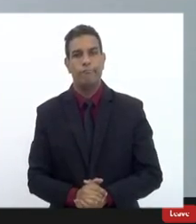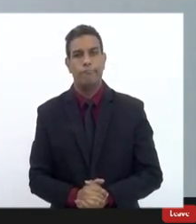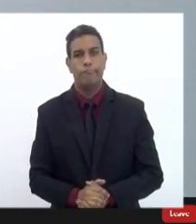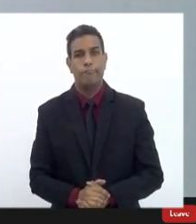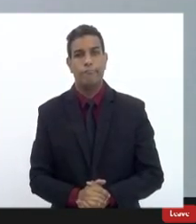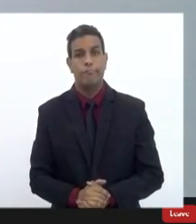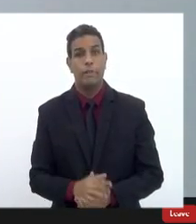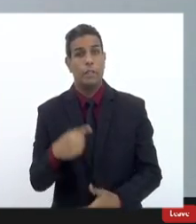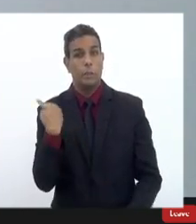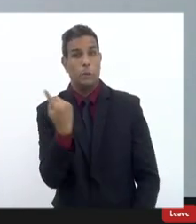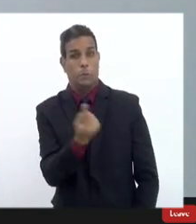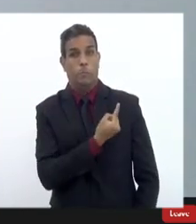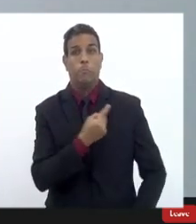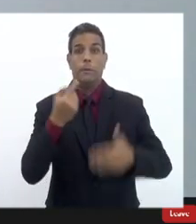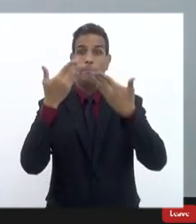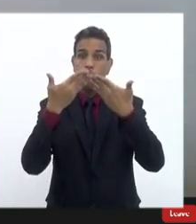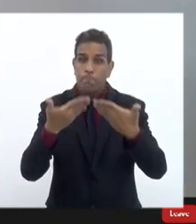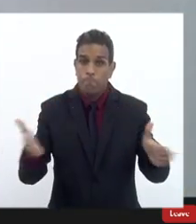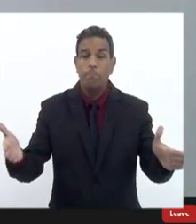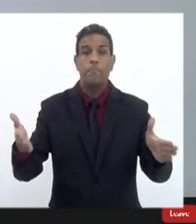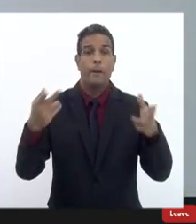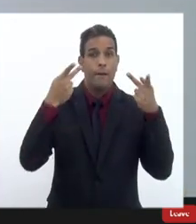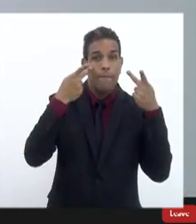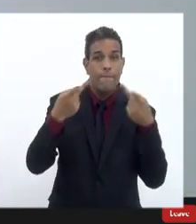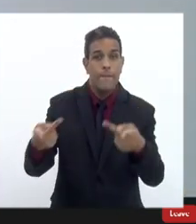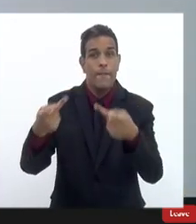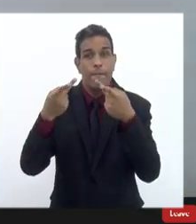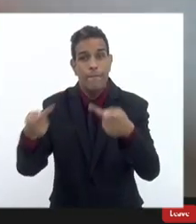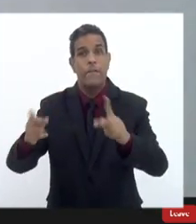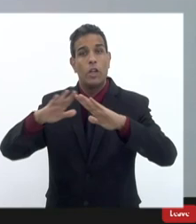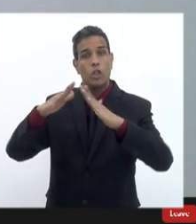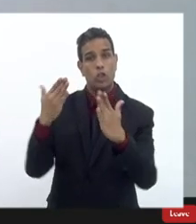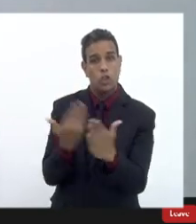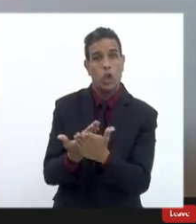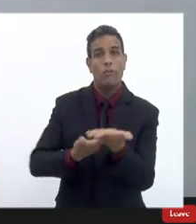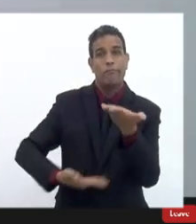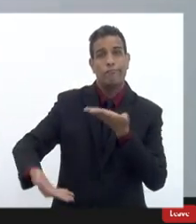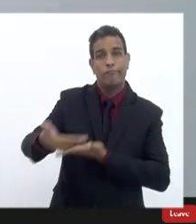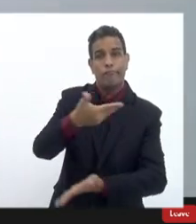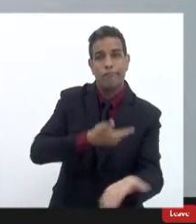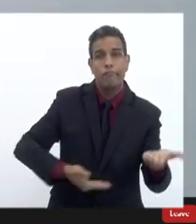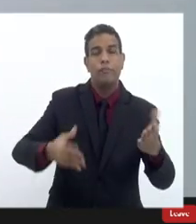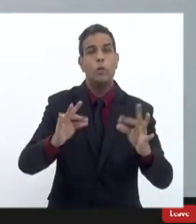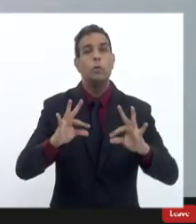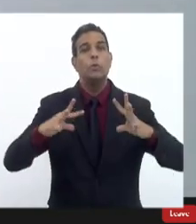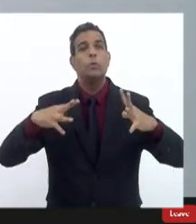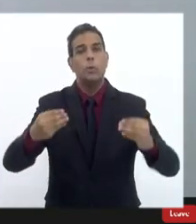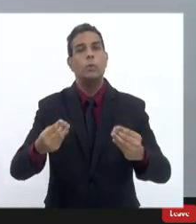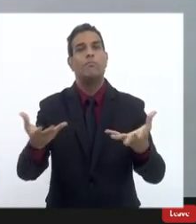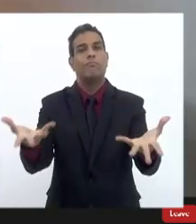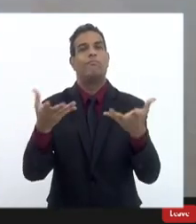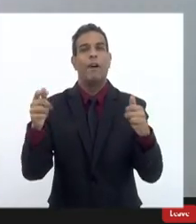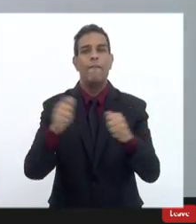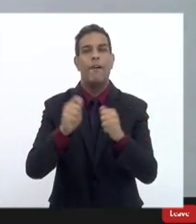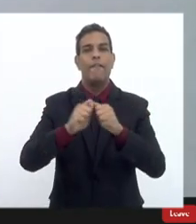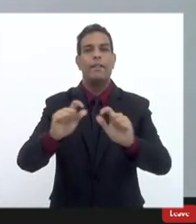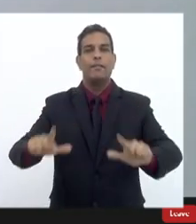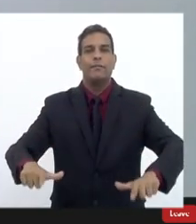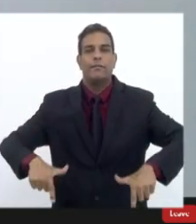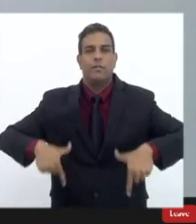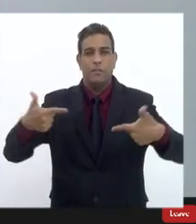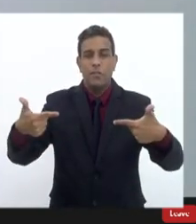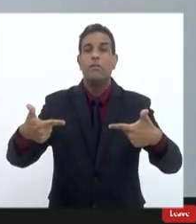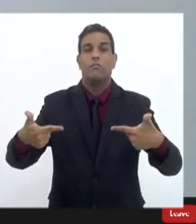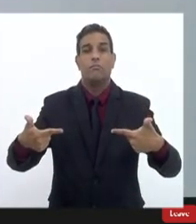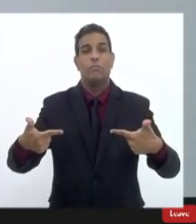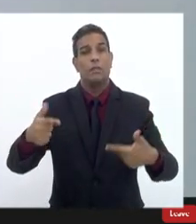a gente coloca à disposição para as visitas conjuntas das escolas junto aos deputados, junto à SEDUG, que é o que já estamos fazendo há umas semanas, né?